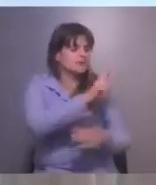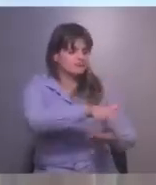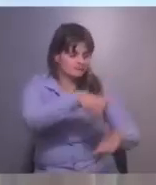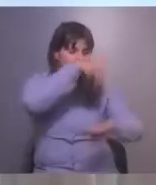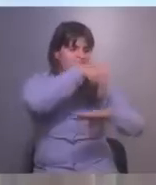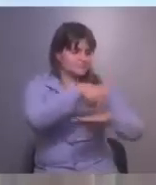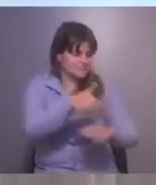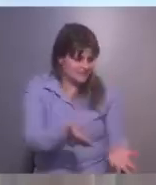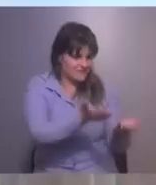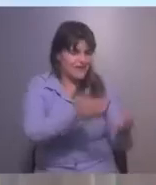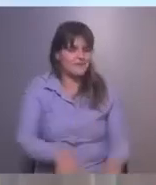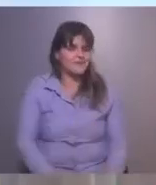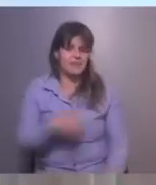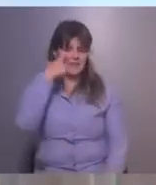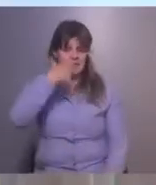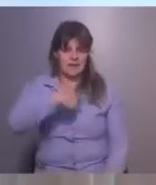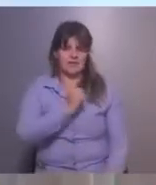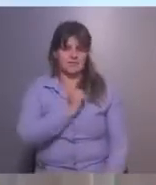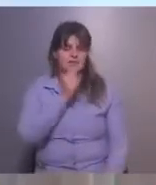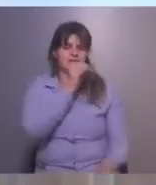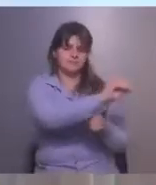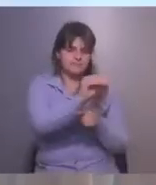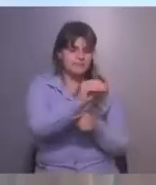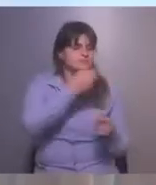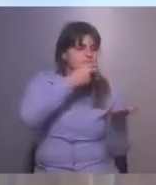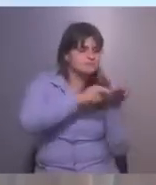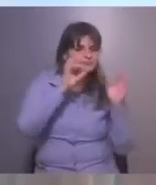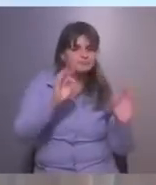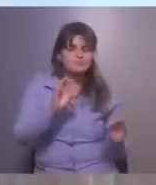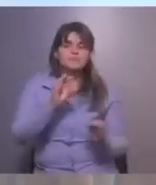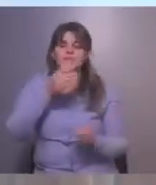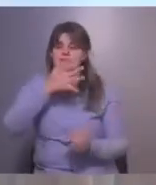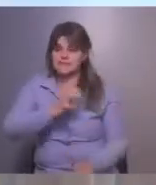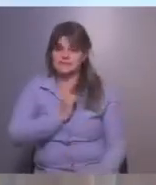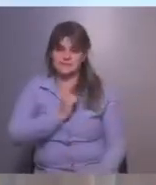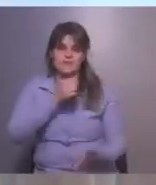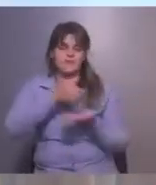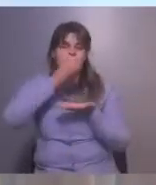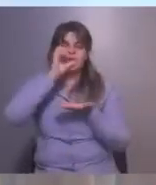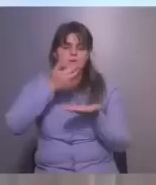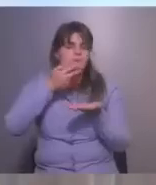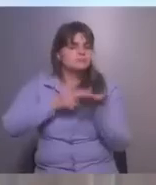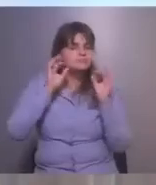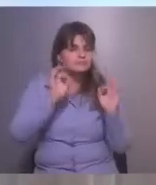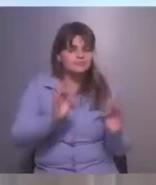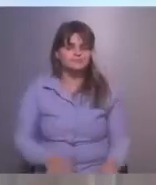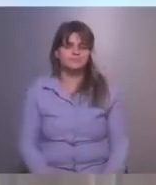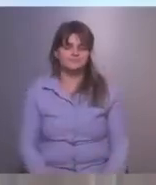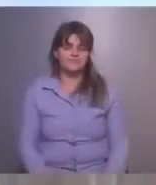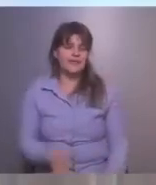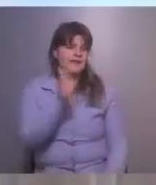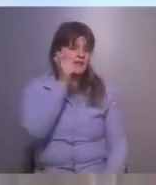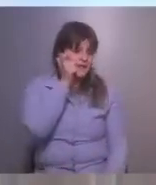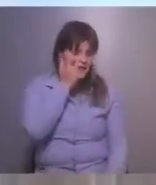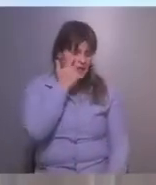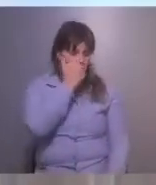A minha carne é verdadeira comida e o meu sangue é verdadeira bebida. Quem come